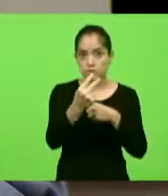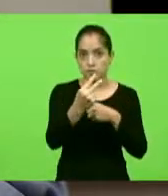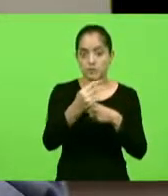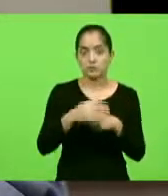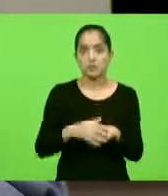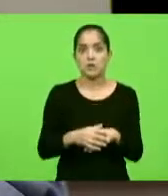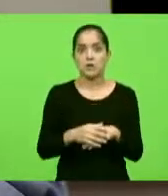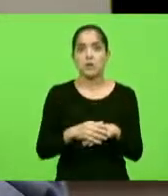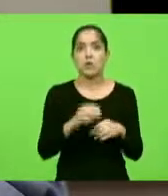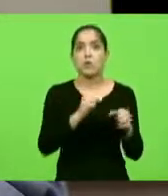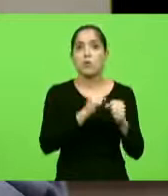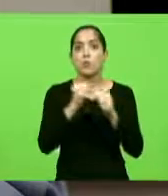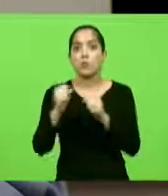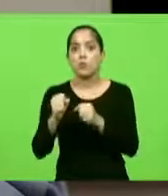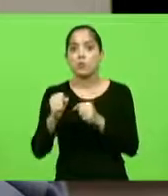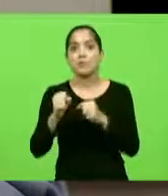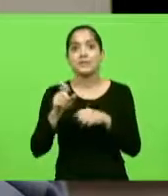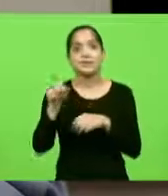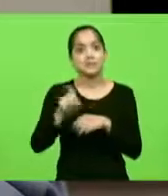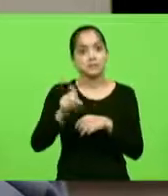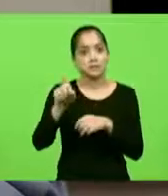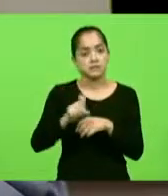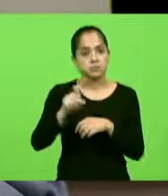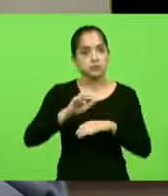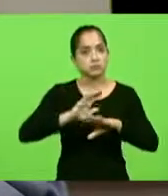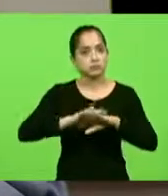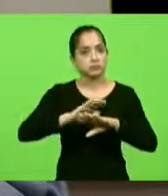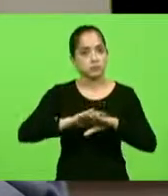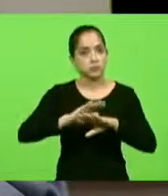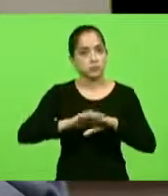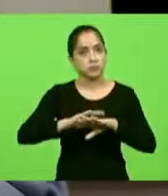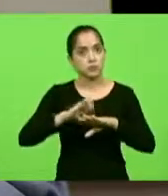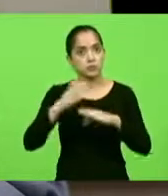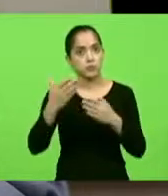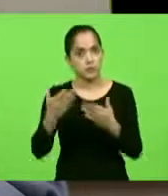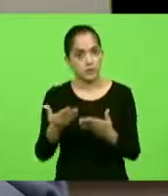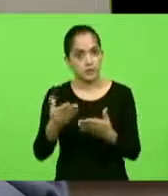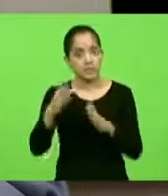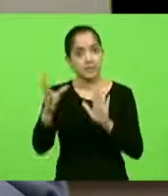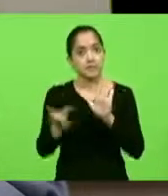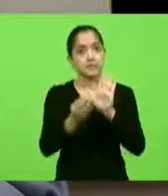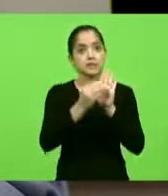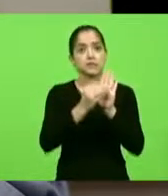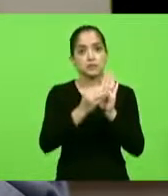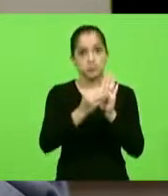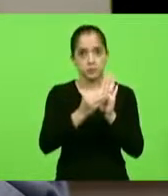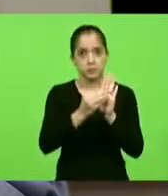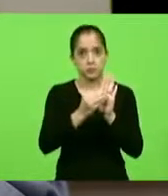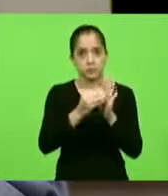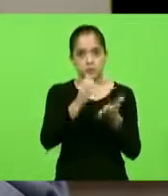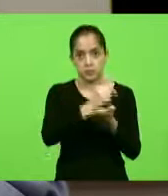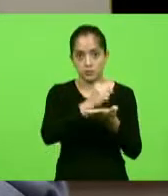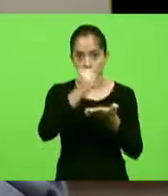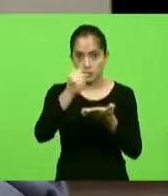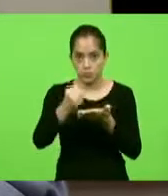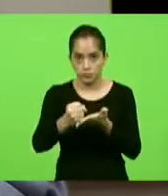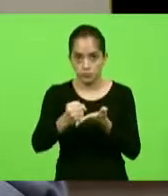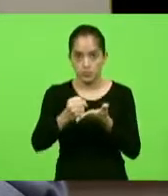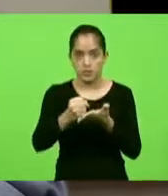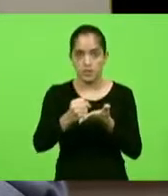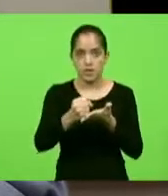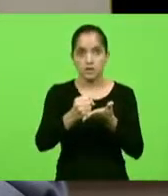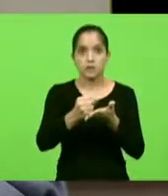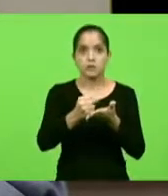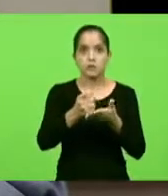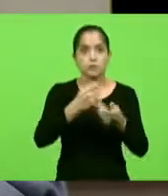Poder Executivo deverá atuar no sentido de incluir no contrato de renegociação